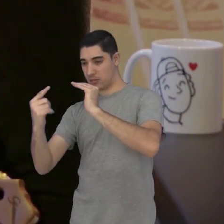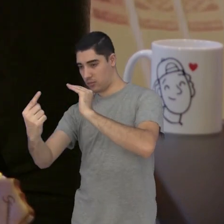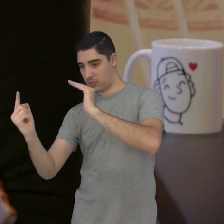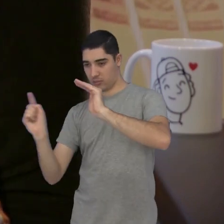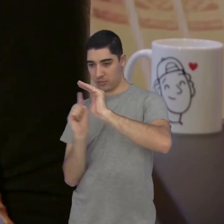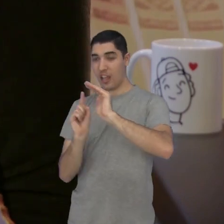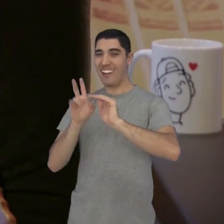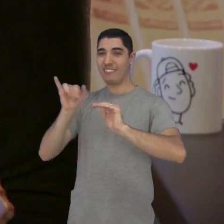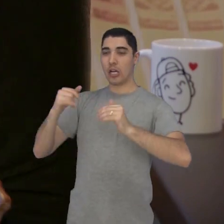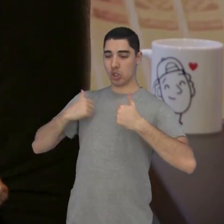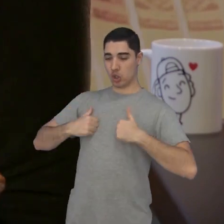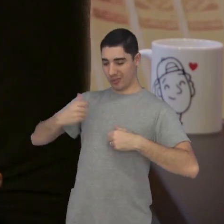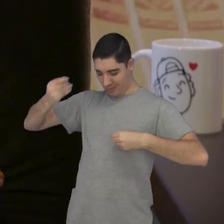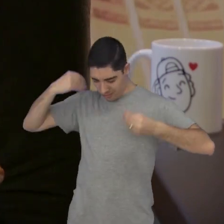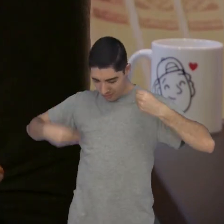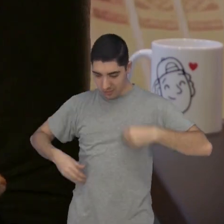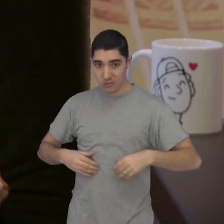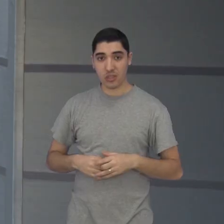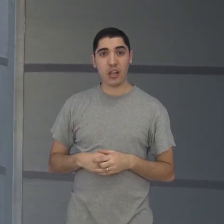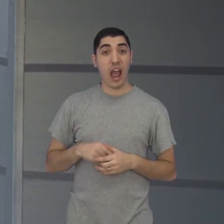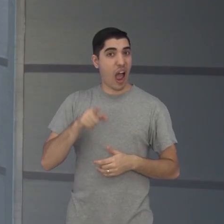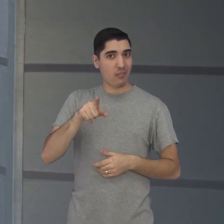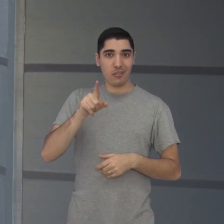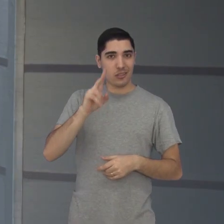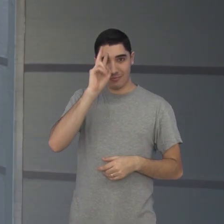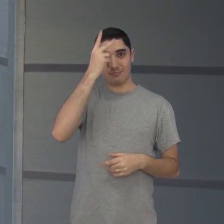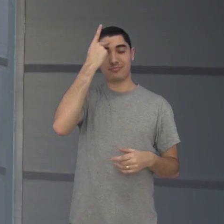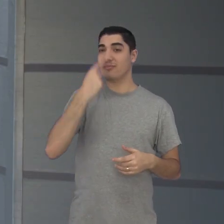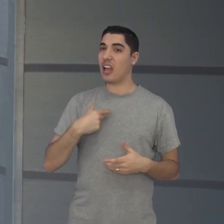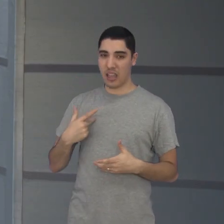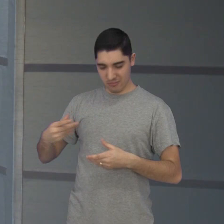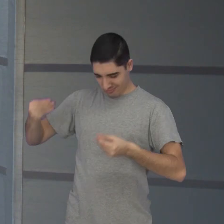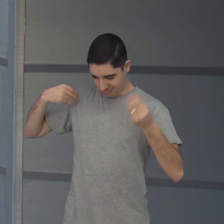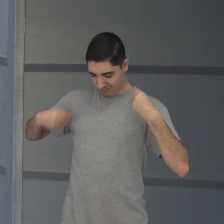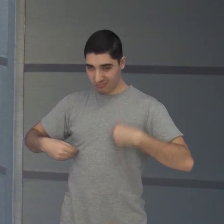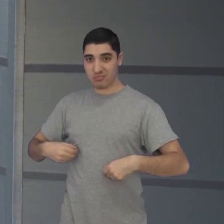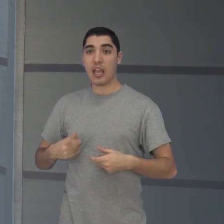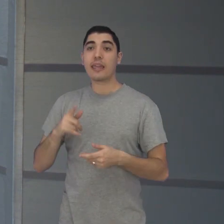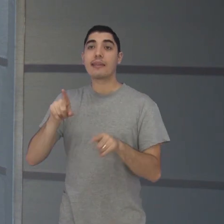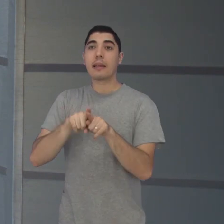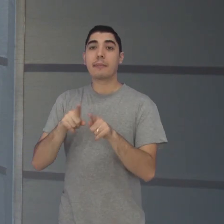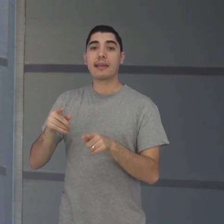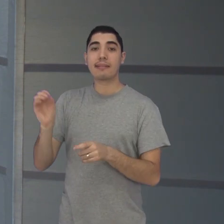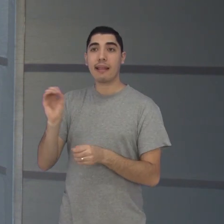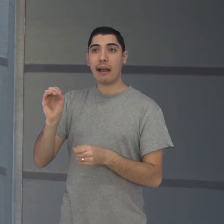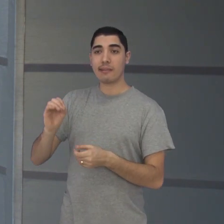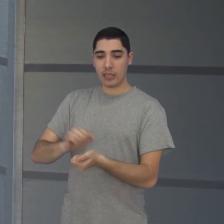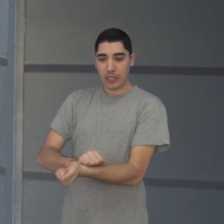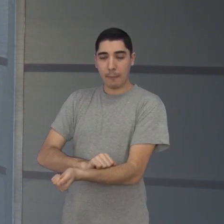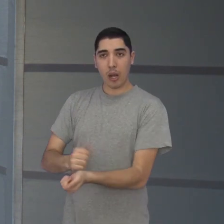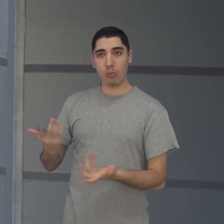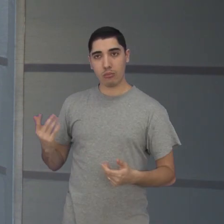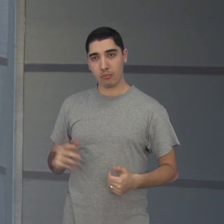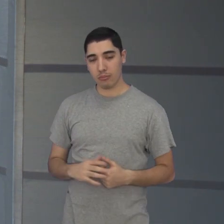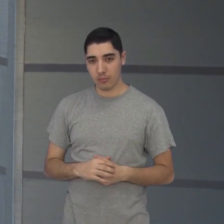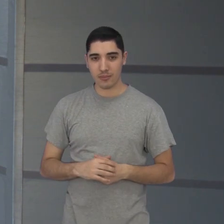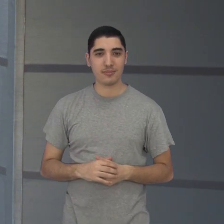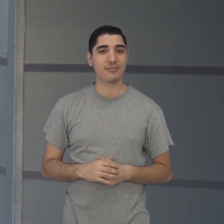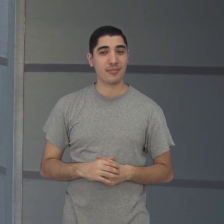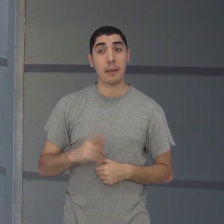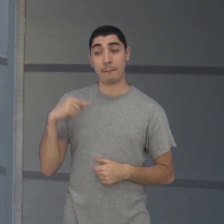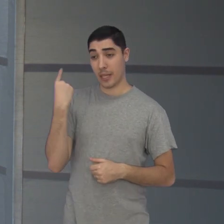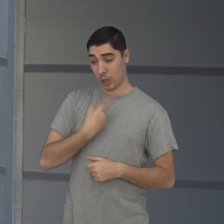casa e lava o que puder. E você se virou nos 30 aí. Nem o que puder cabia lá dentro. É